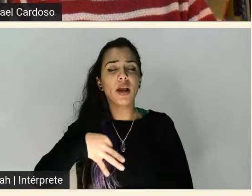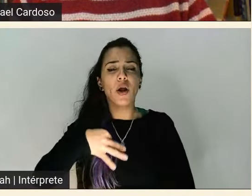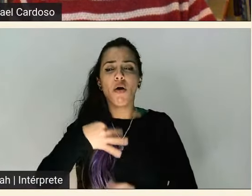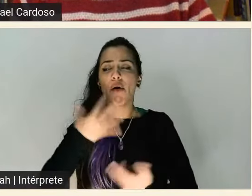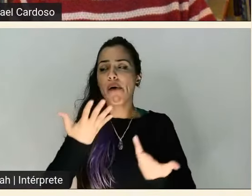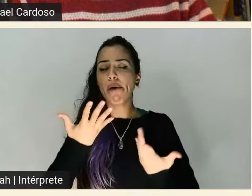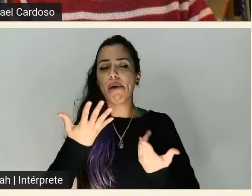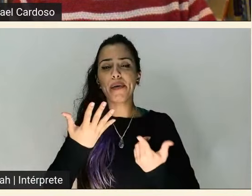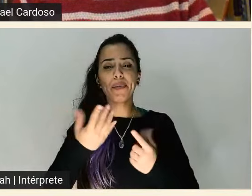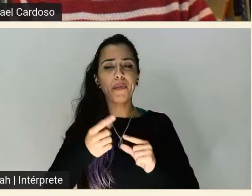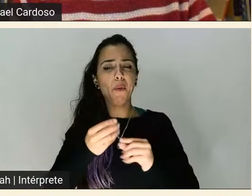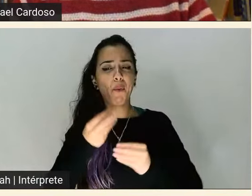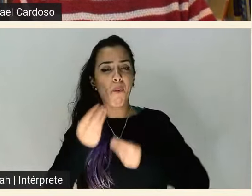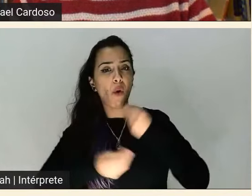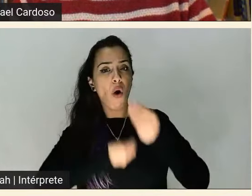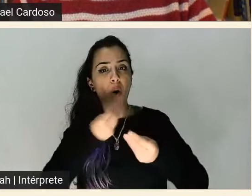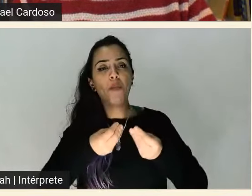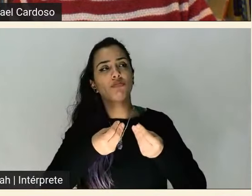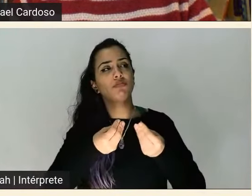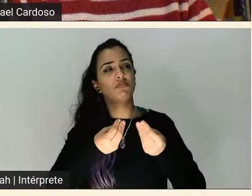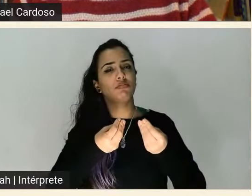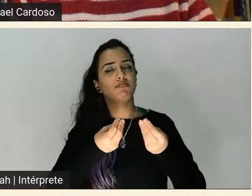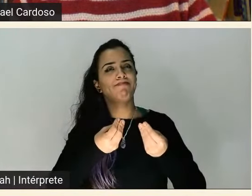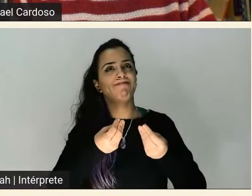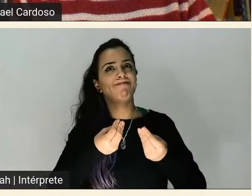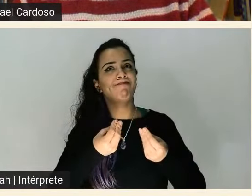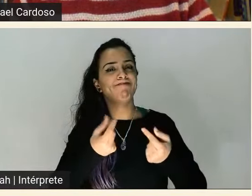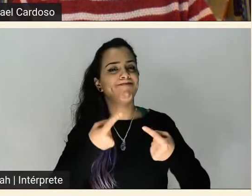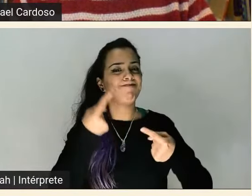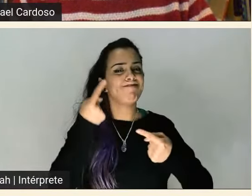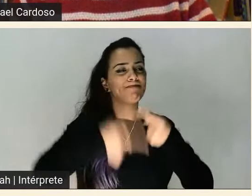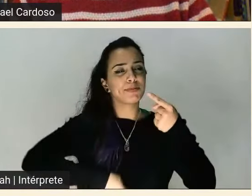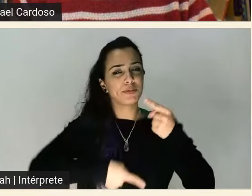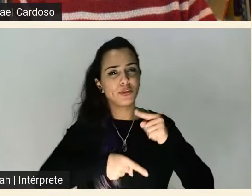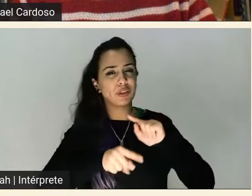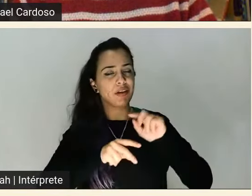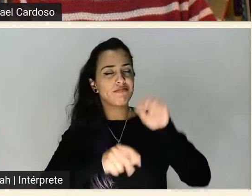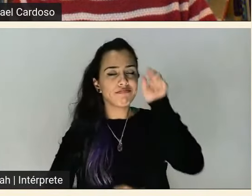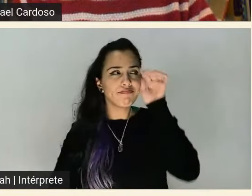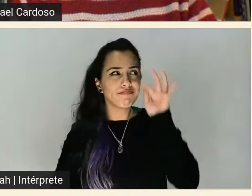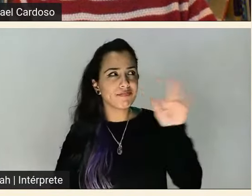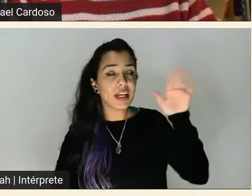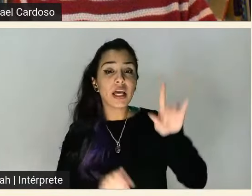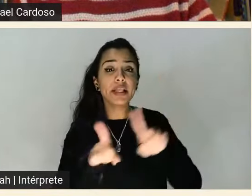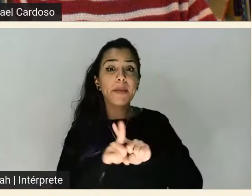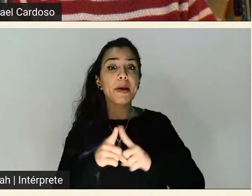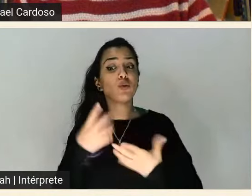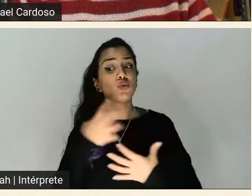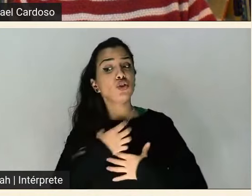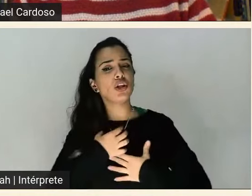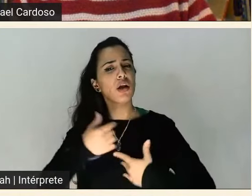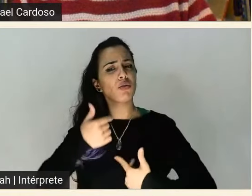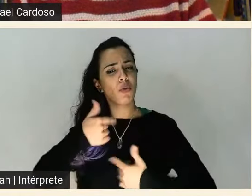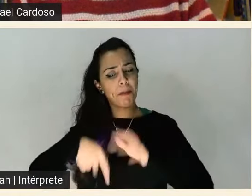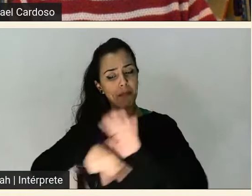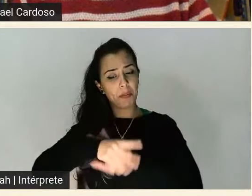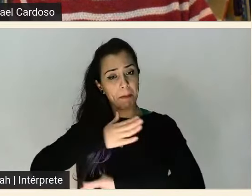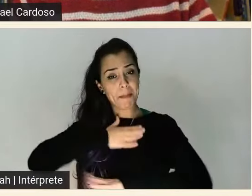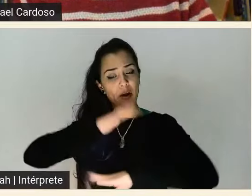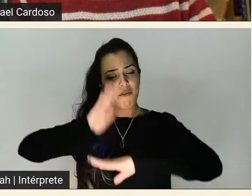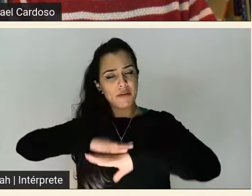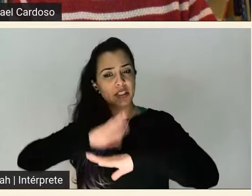está corrompido por essas imagens e aquilo que eu replico no meu modo de fazer, no meu modo de